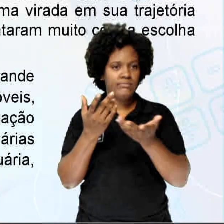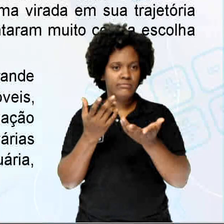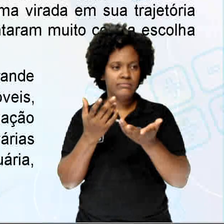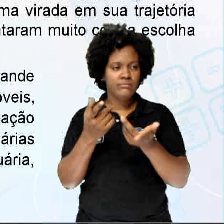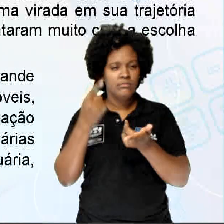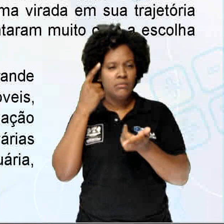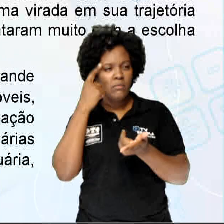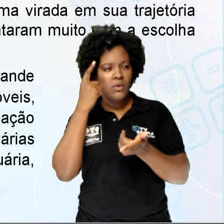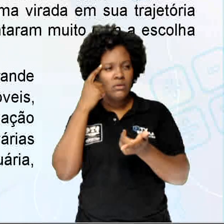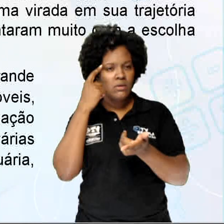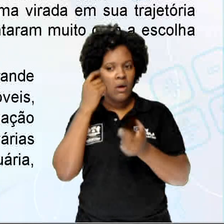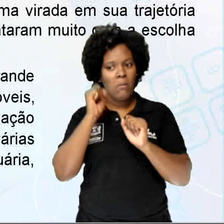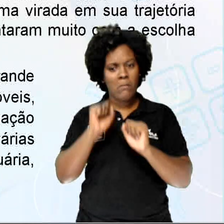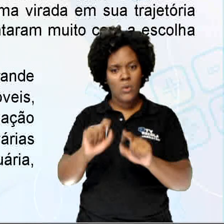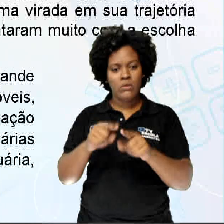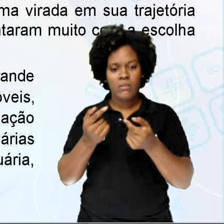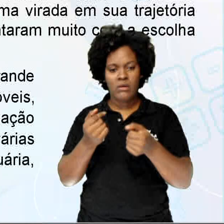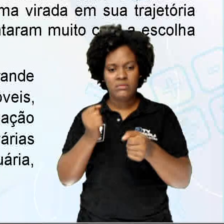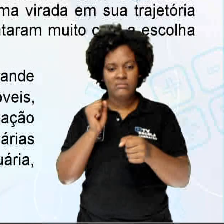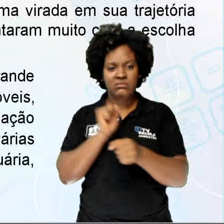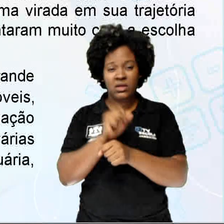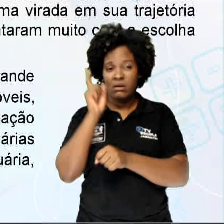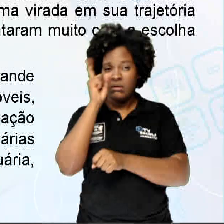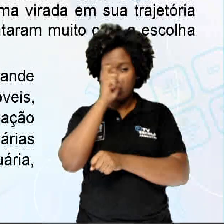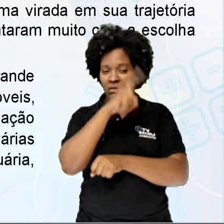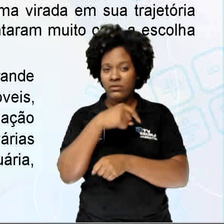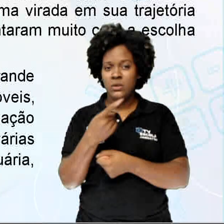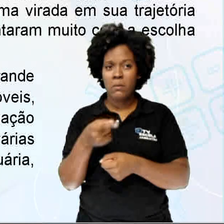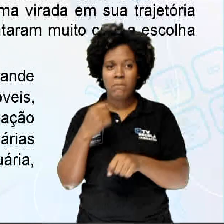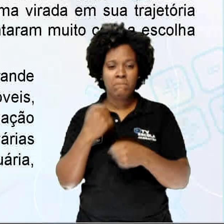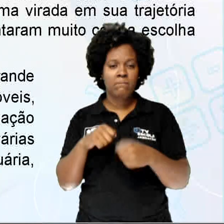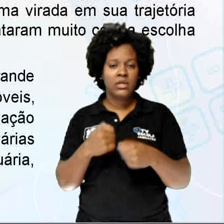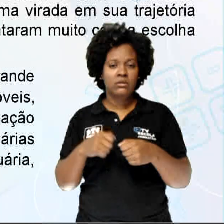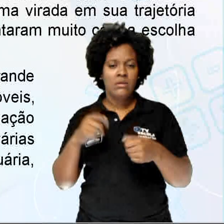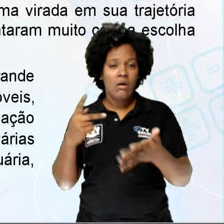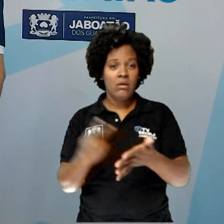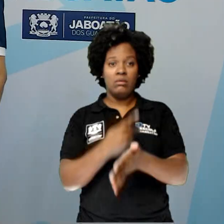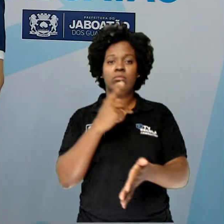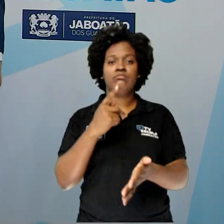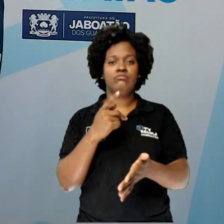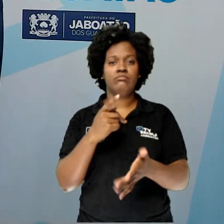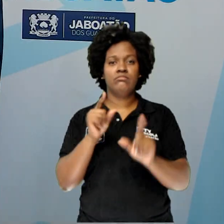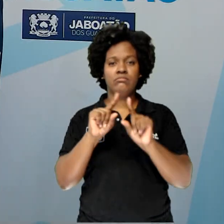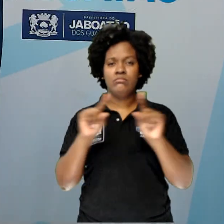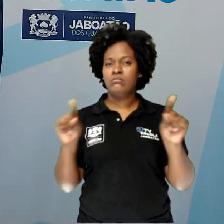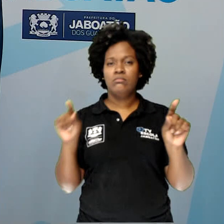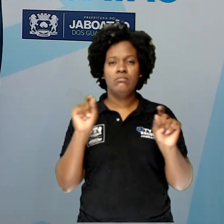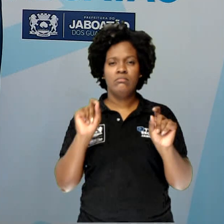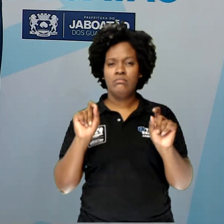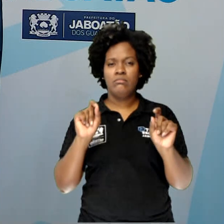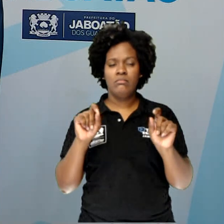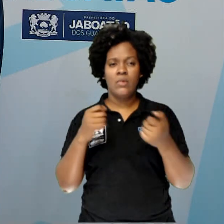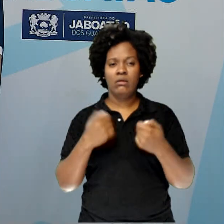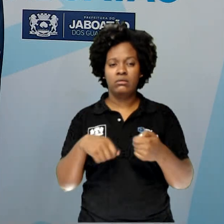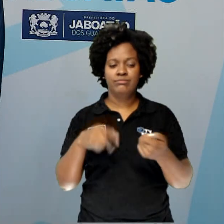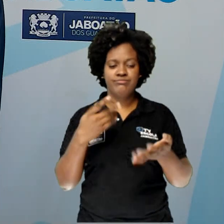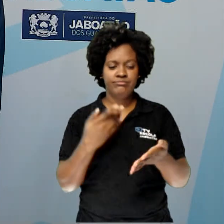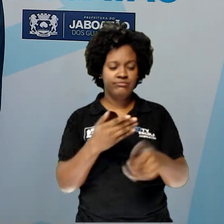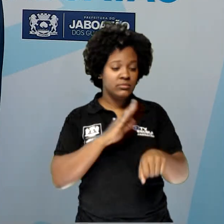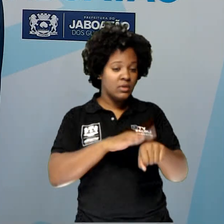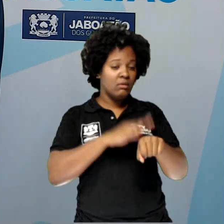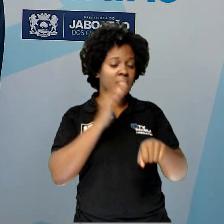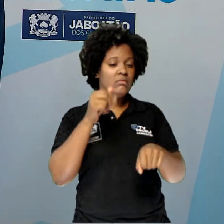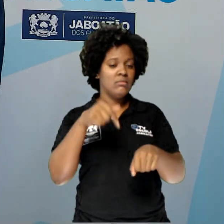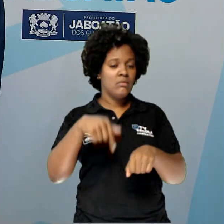mas o duro é que ele precisa acontecer. Em seguida, né, ele bota assim: é nessa situação